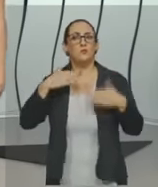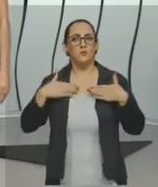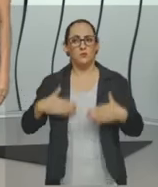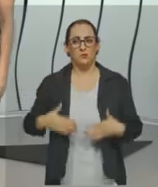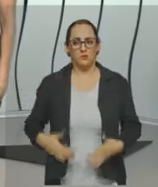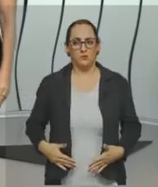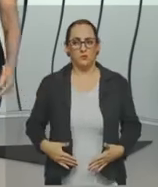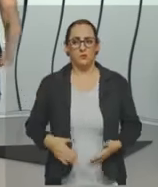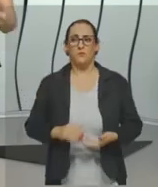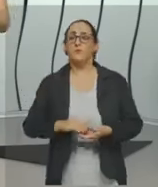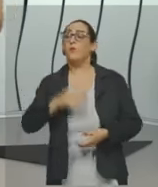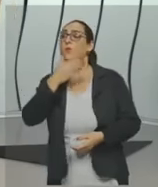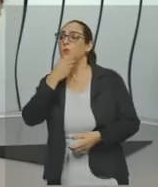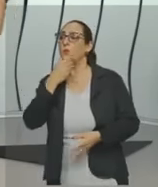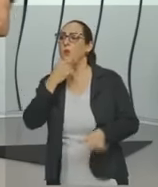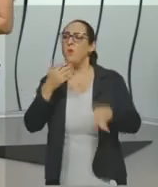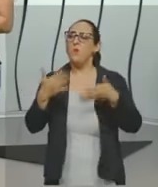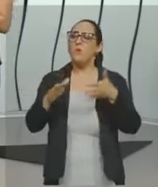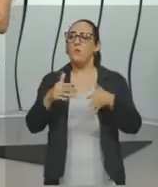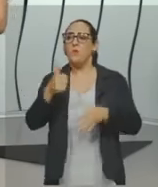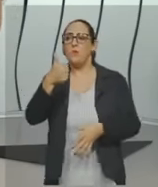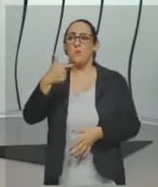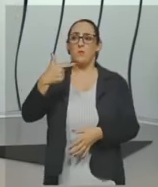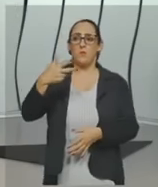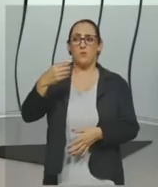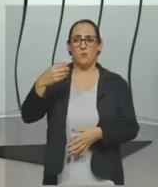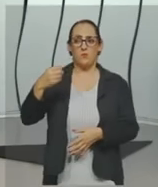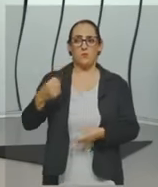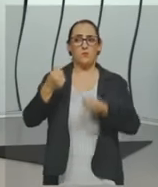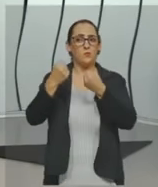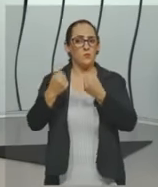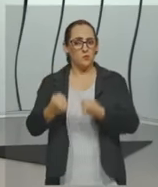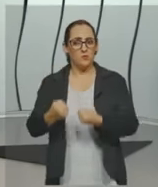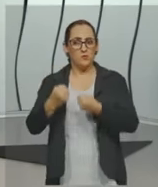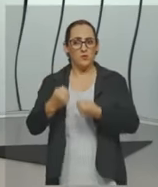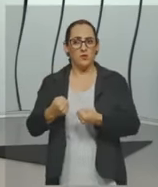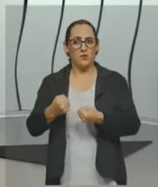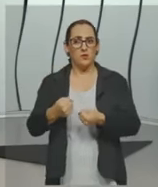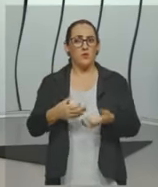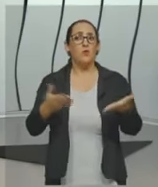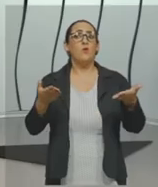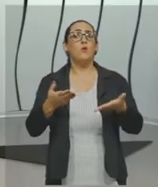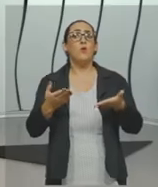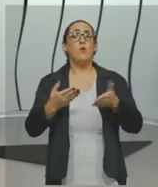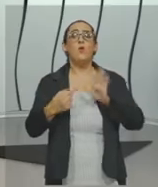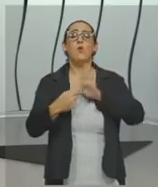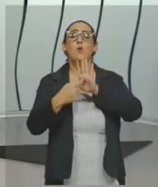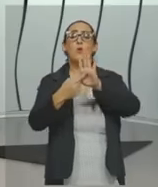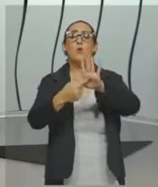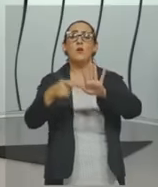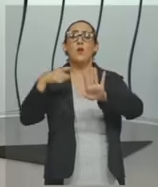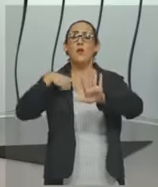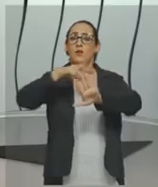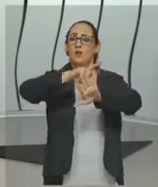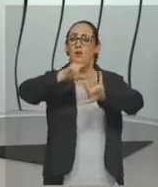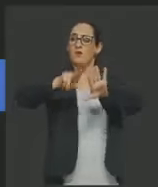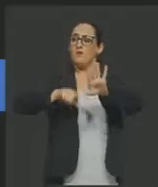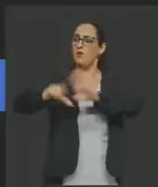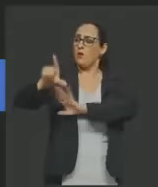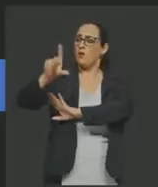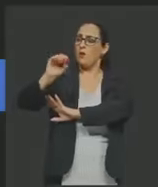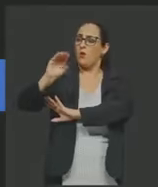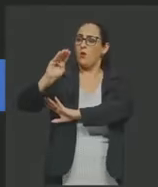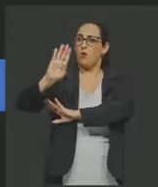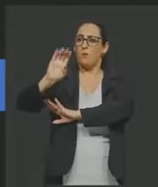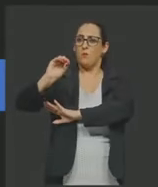Olha que interessante. Aqui mostrando o nosso encéfalo, que é o sistema nervoso central, ele tem vários lobos, né? Lobo